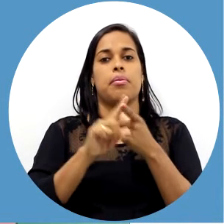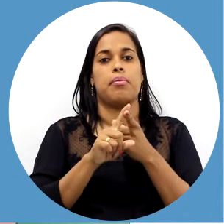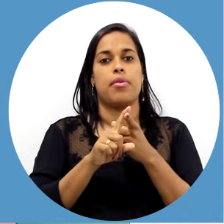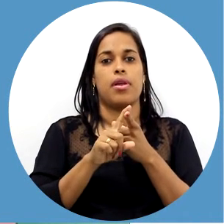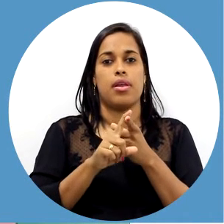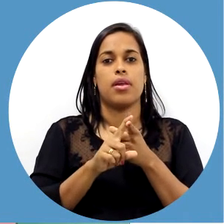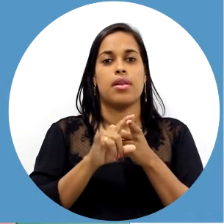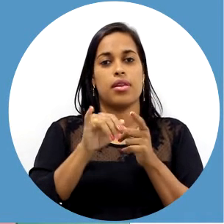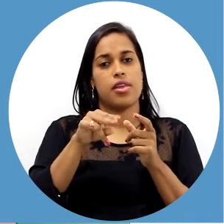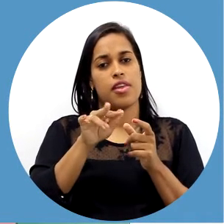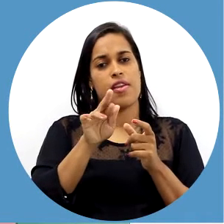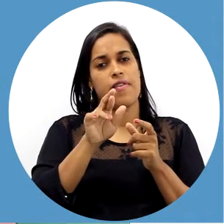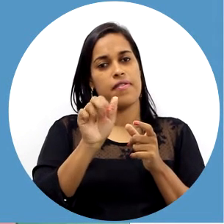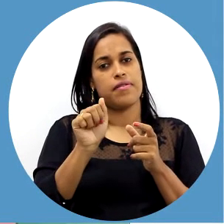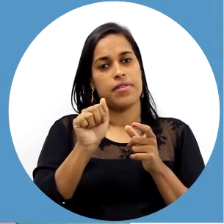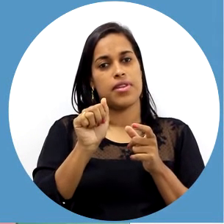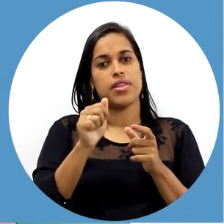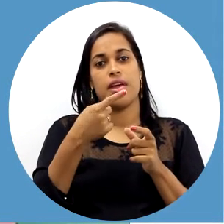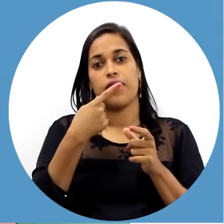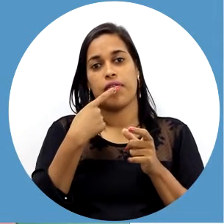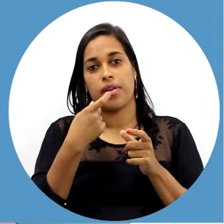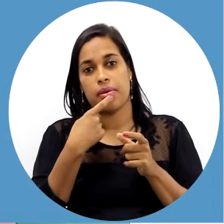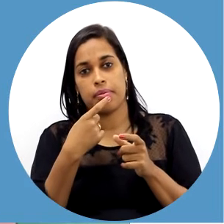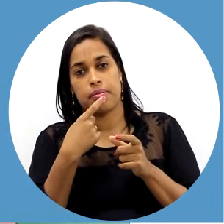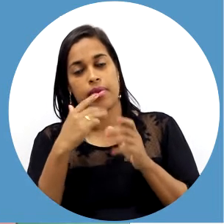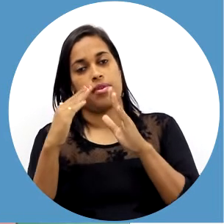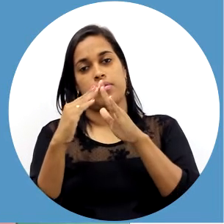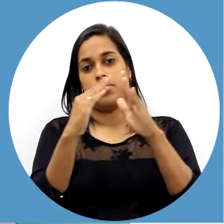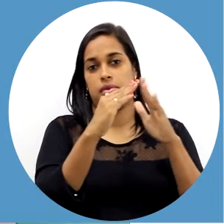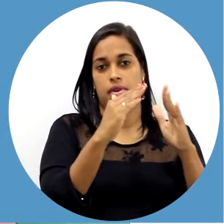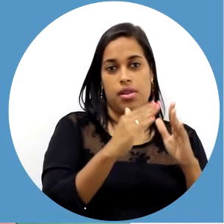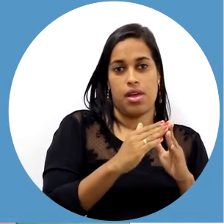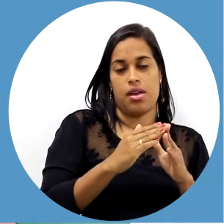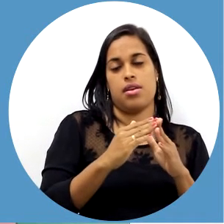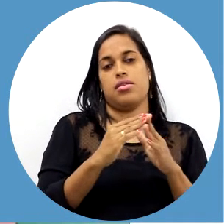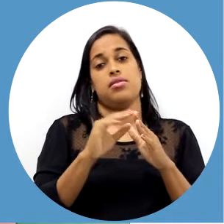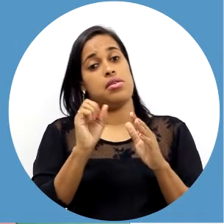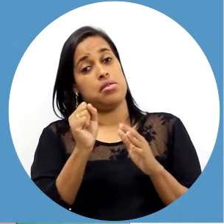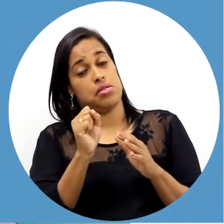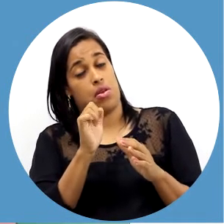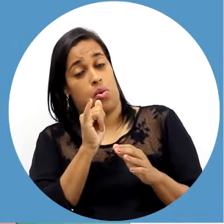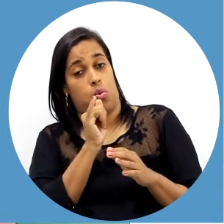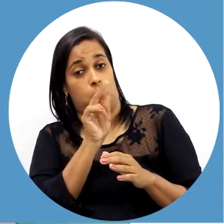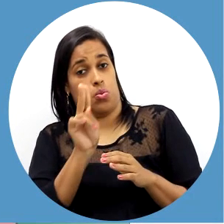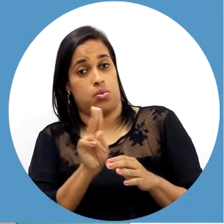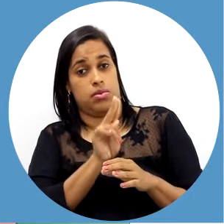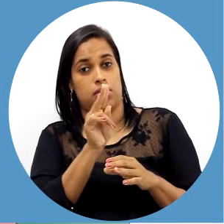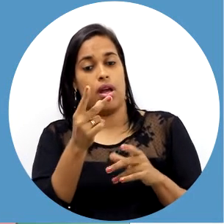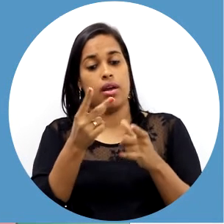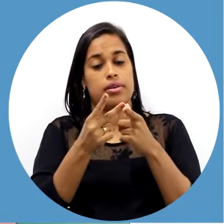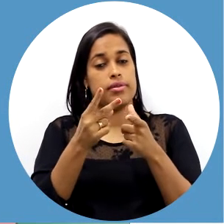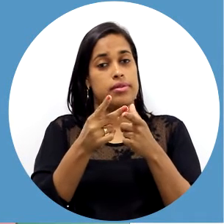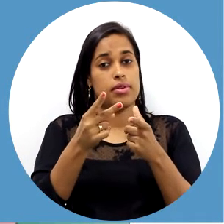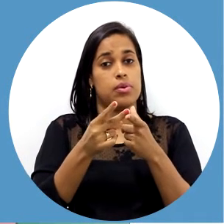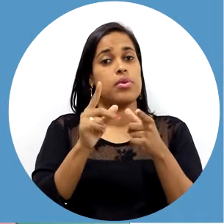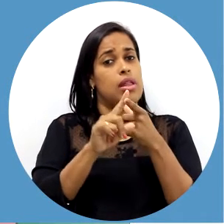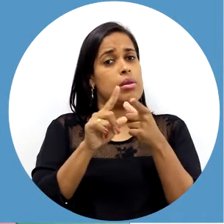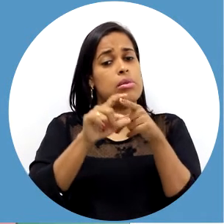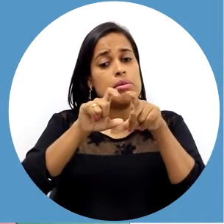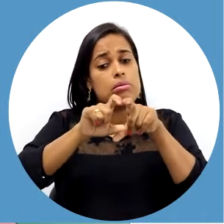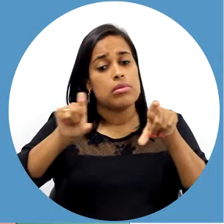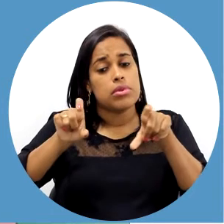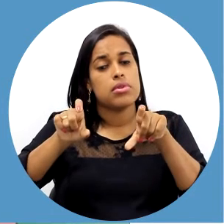infravermelho, protocolo que você usa para acessar a internet da sua casa, se você usa discador, se não usa. A segunda camada tem a